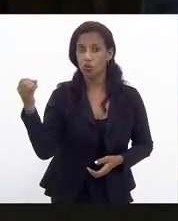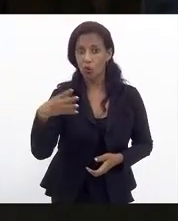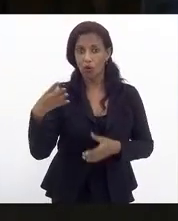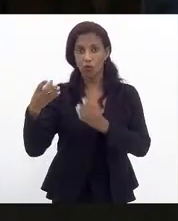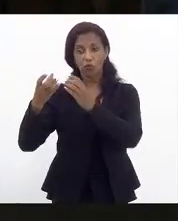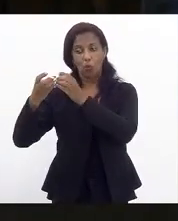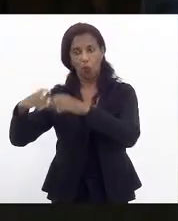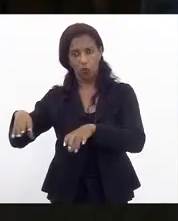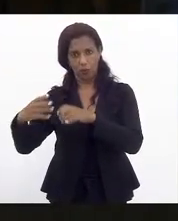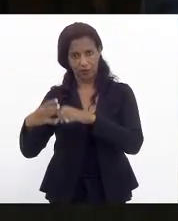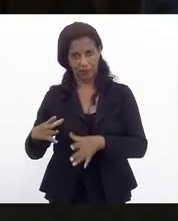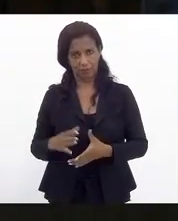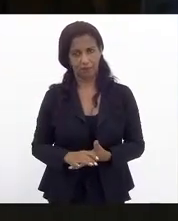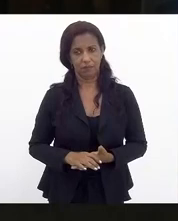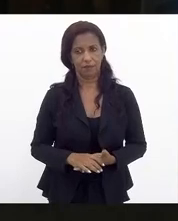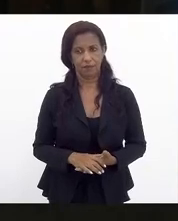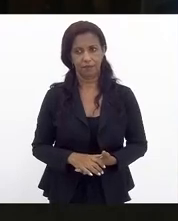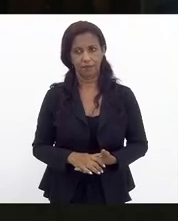concursados